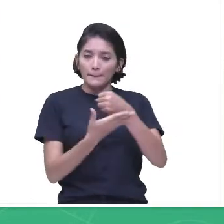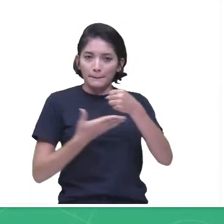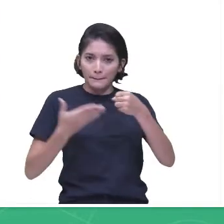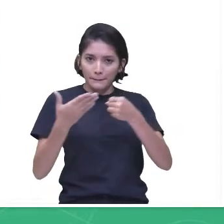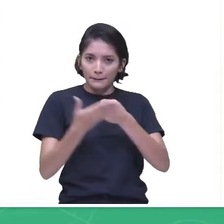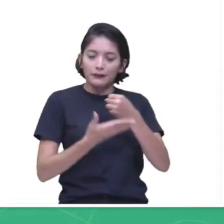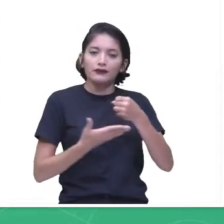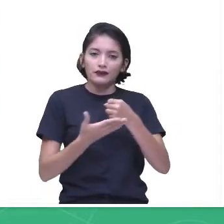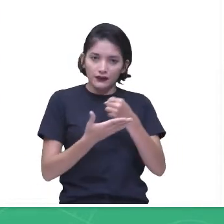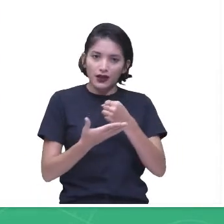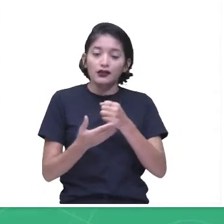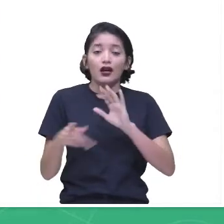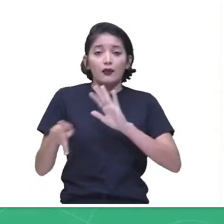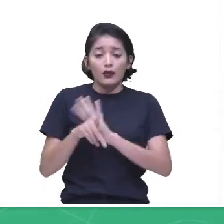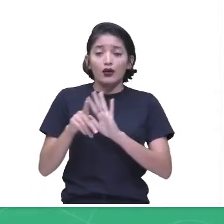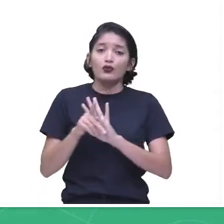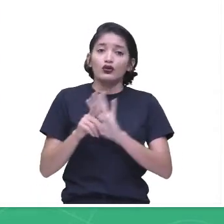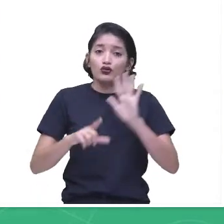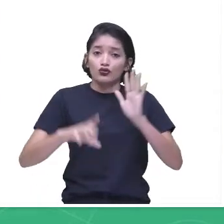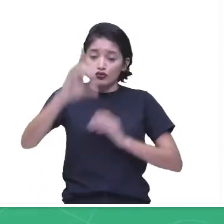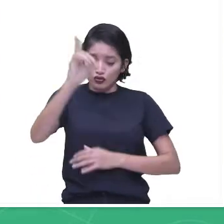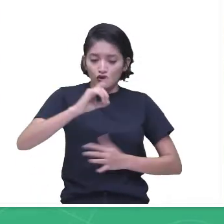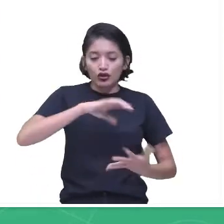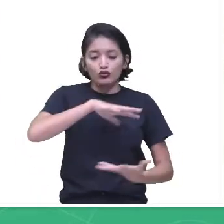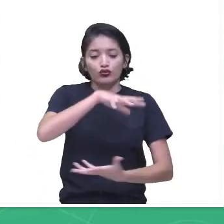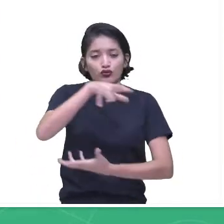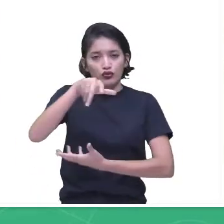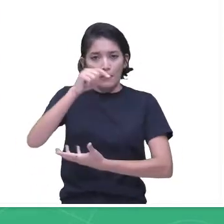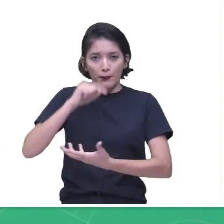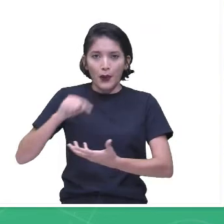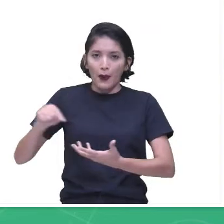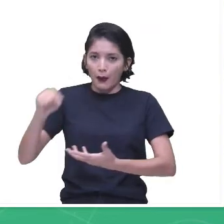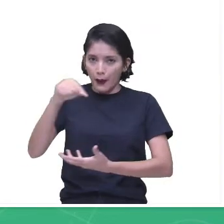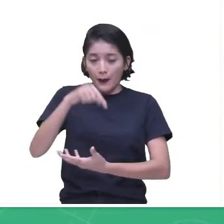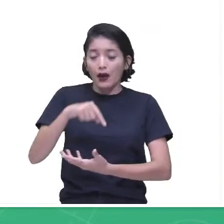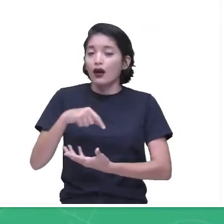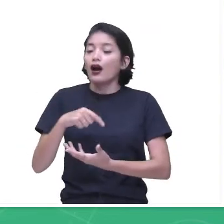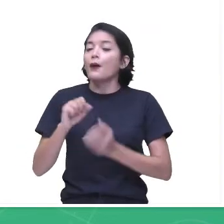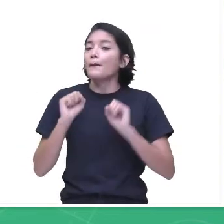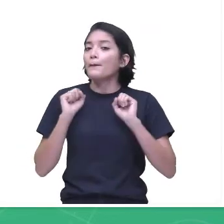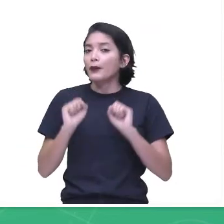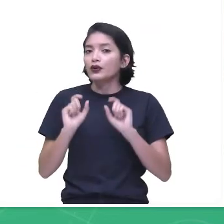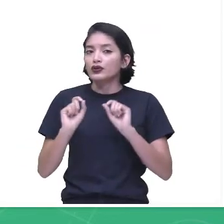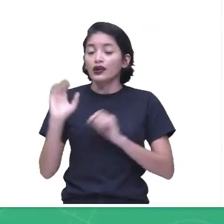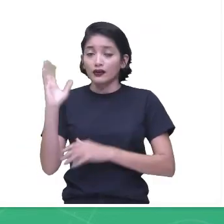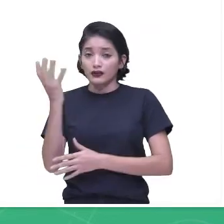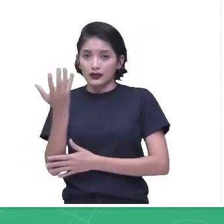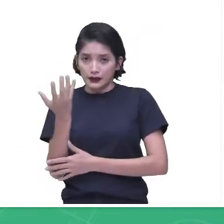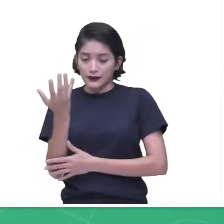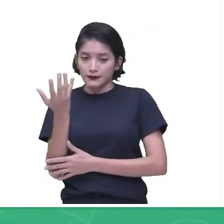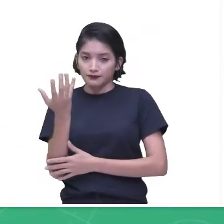Declaração Universal dos Direitos Humanos, eles podem ser feitas